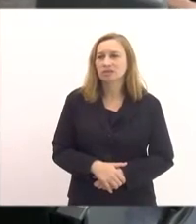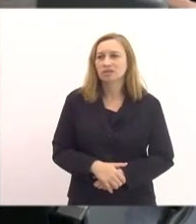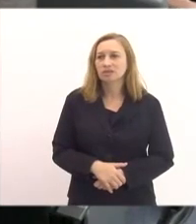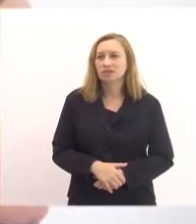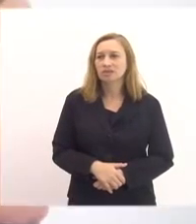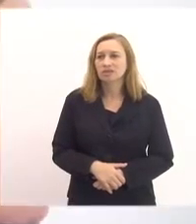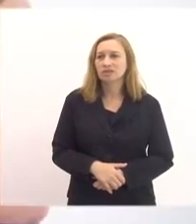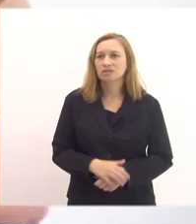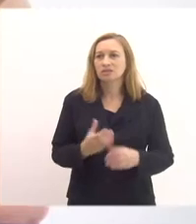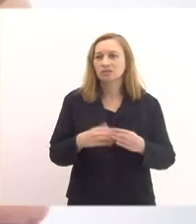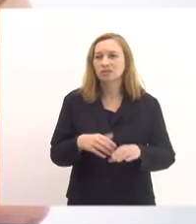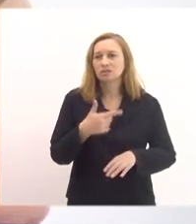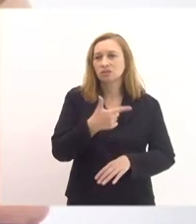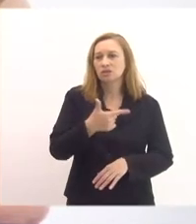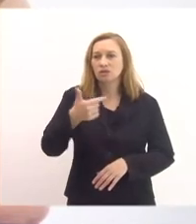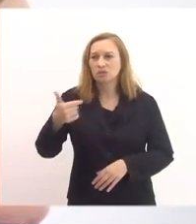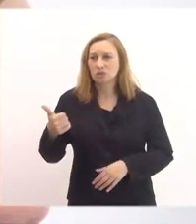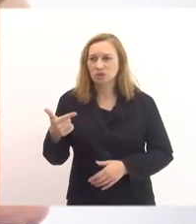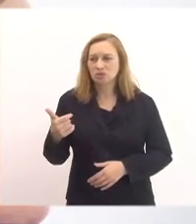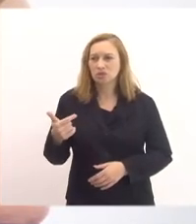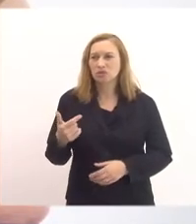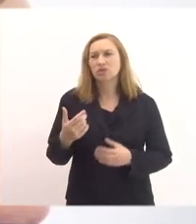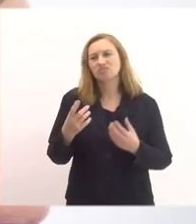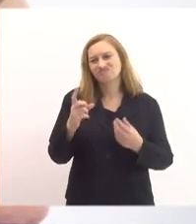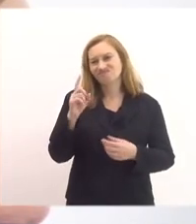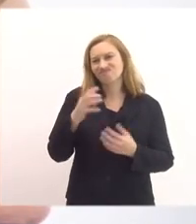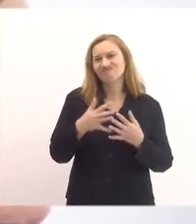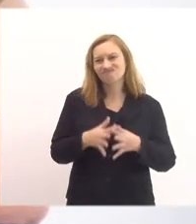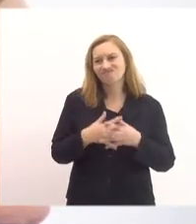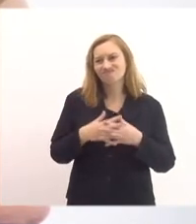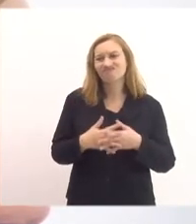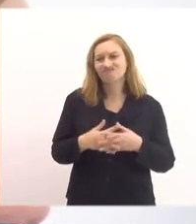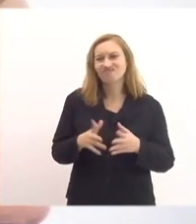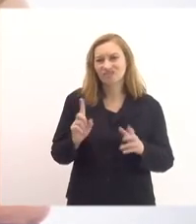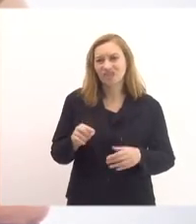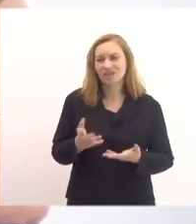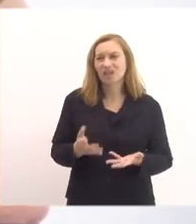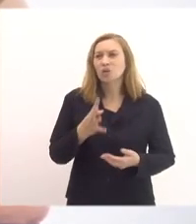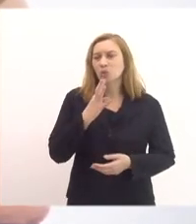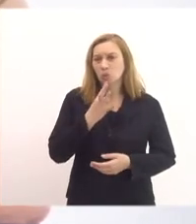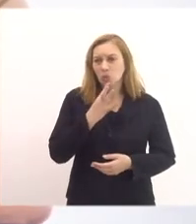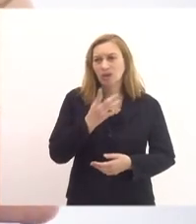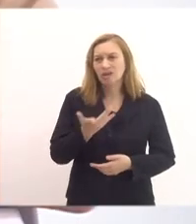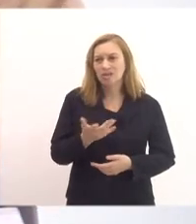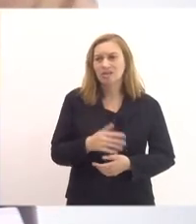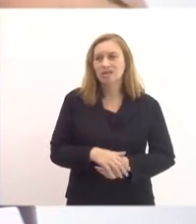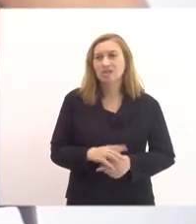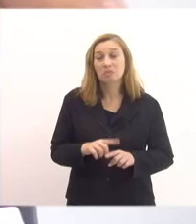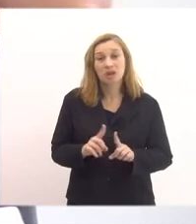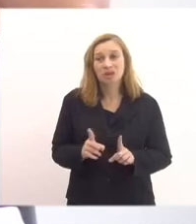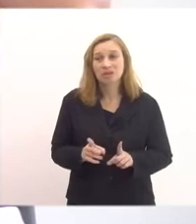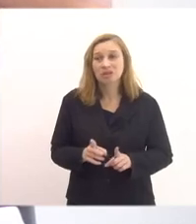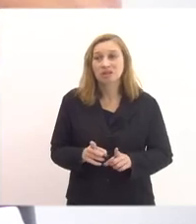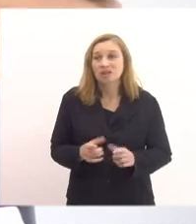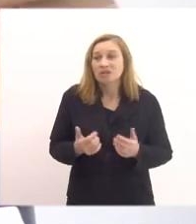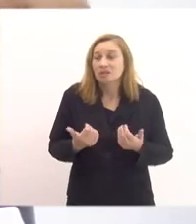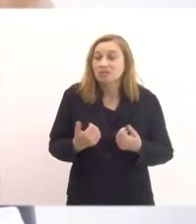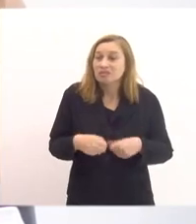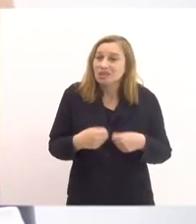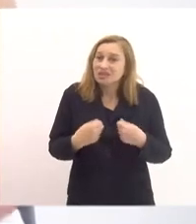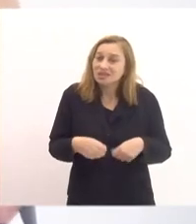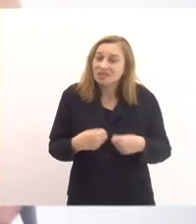O concurso de 2002 foi um concurso complicado, né? A gente reconhece isso, só que é o seguinte, a gente precisa de